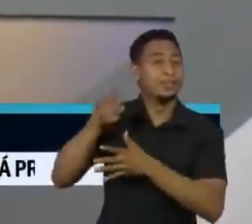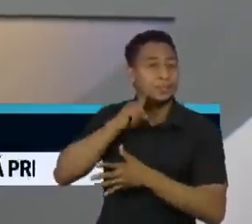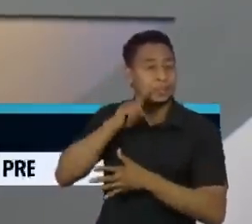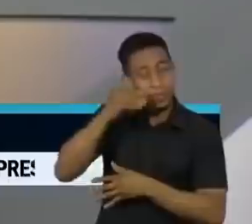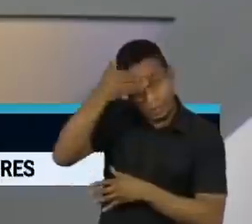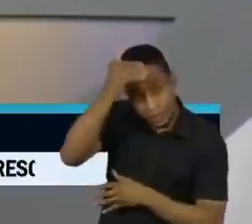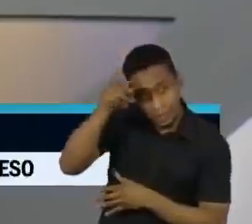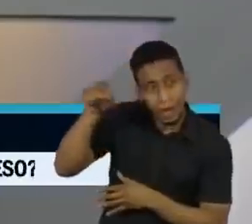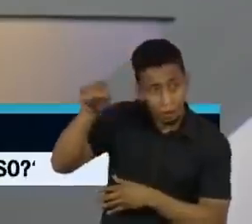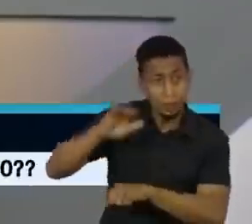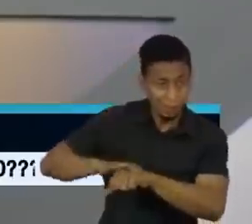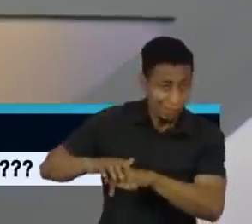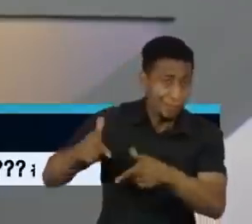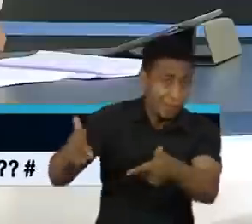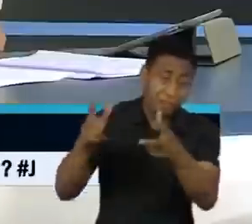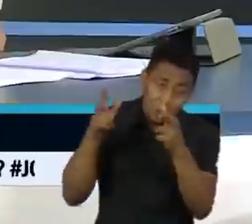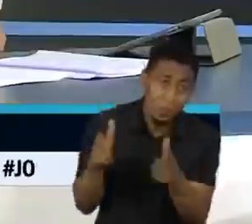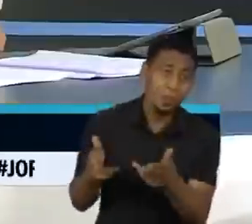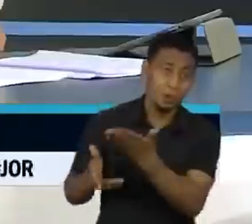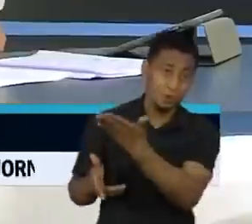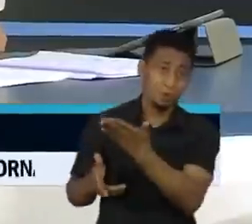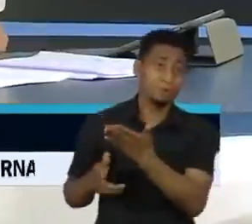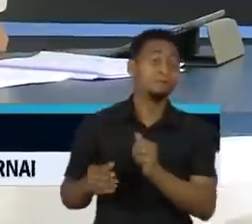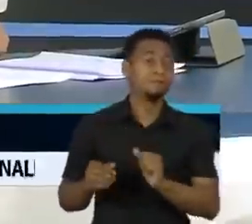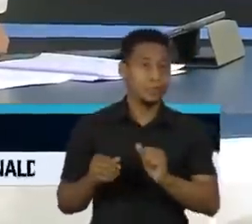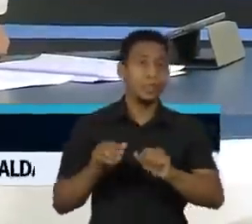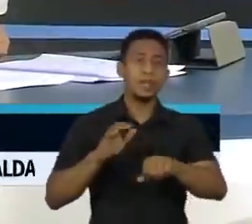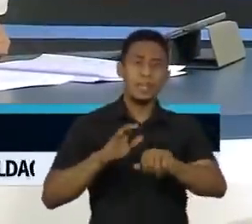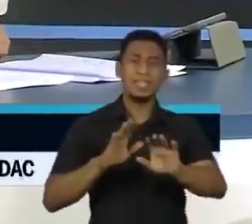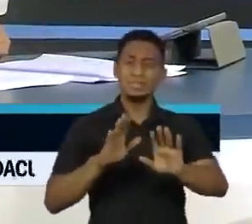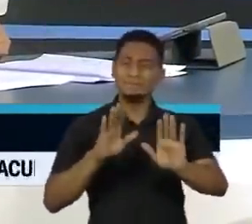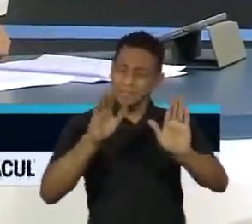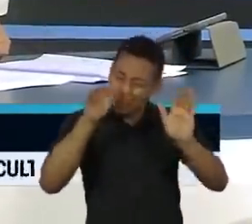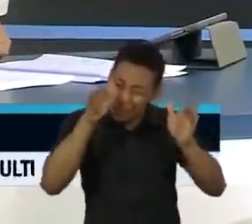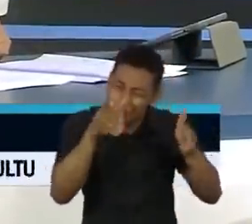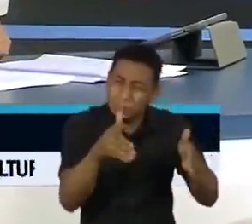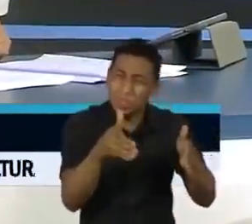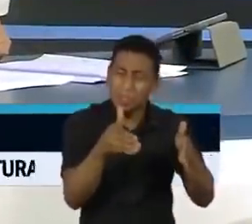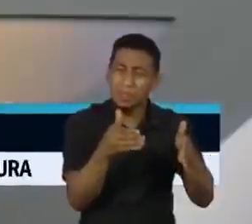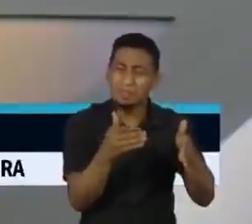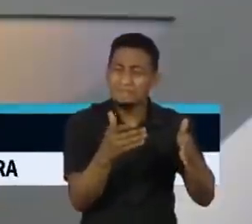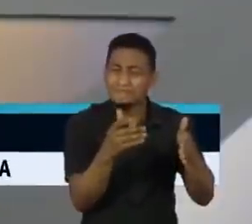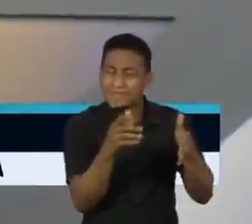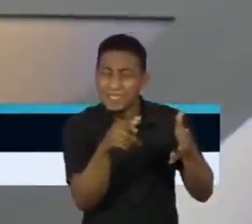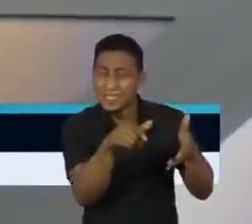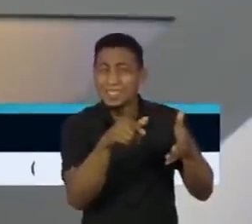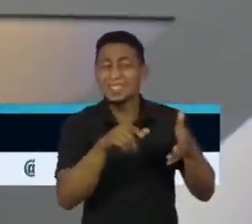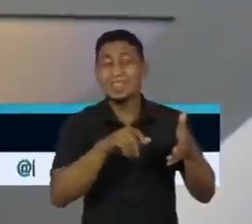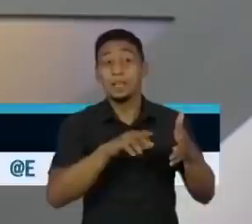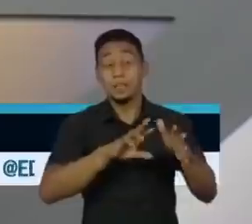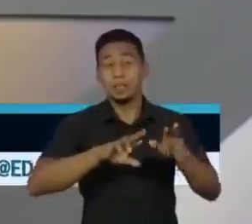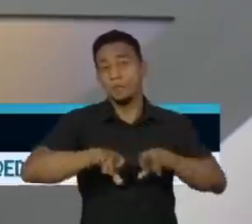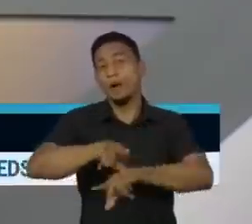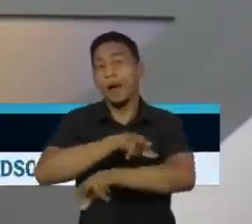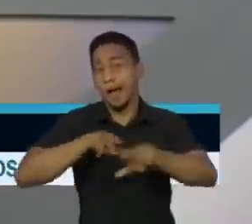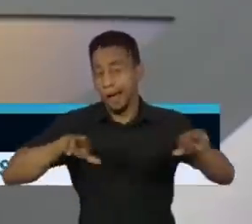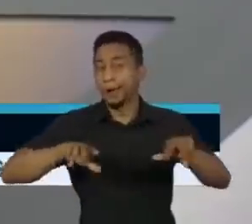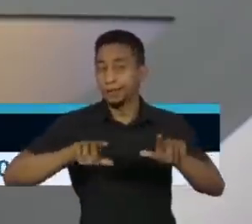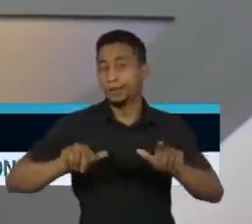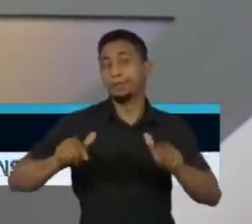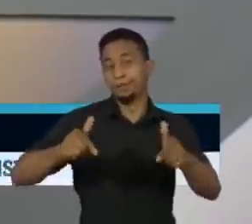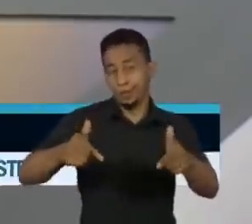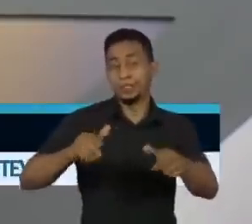constantemente ele incorre num dispositivo específico, ele incorre em muitos, mas num específico que